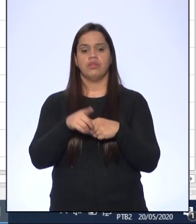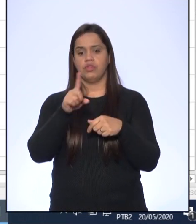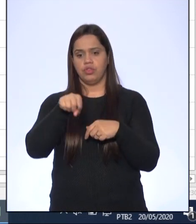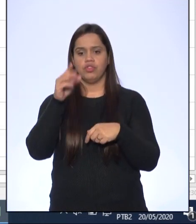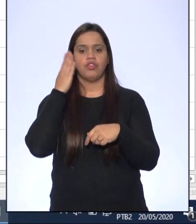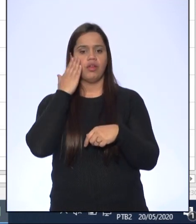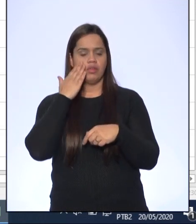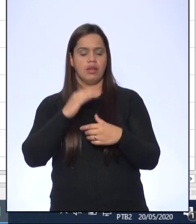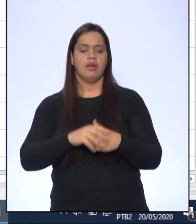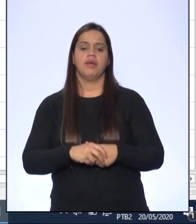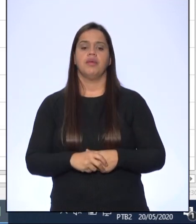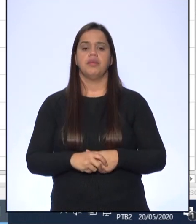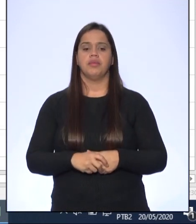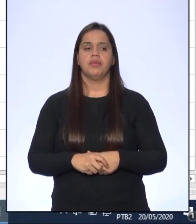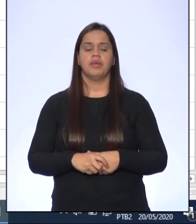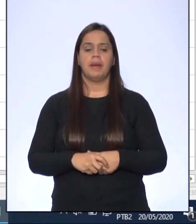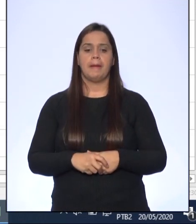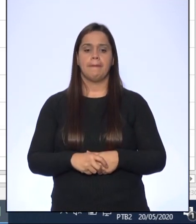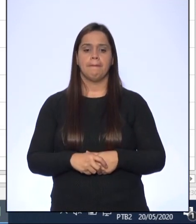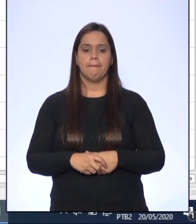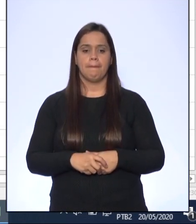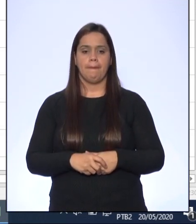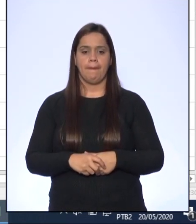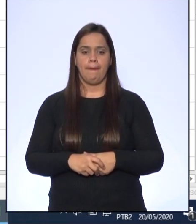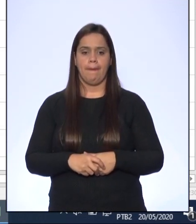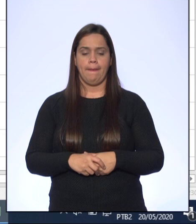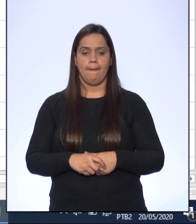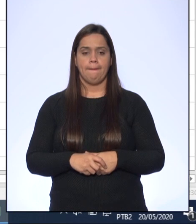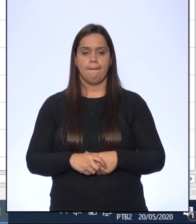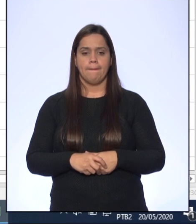craque nisso, eu tenho certeza que vão acertar, né? Então, ponho